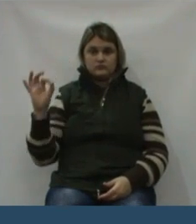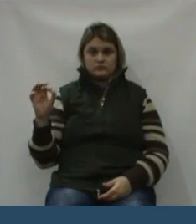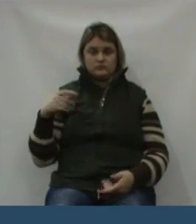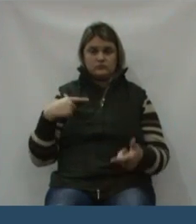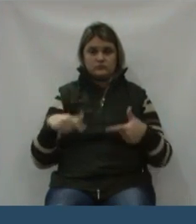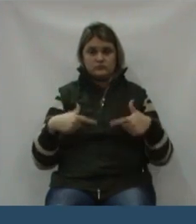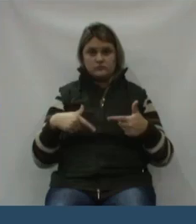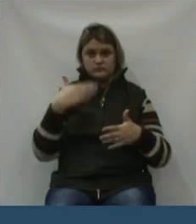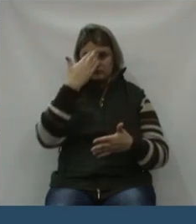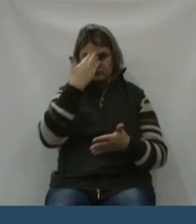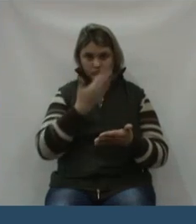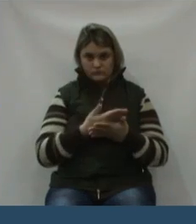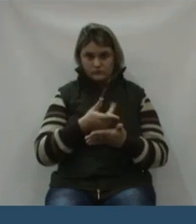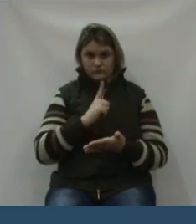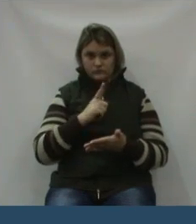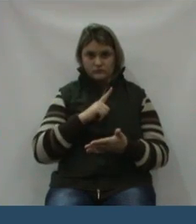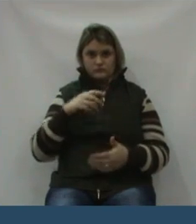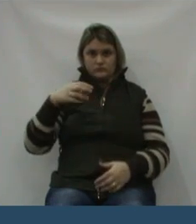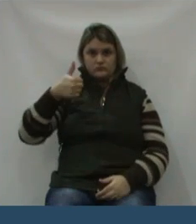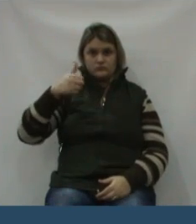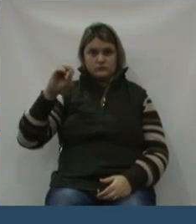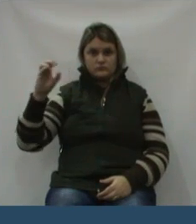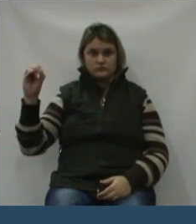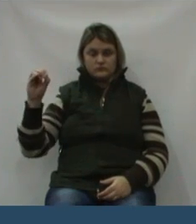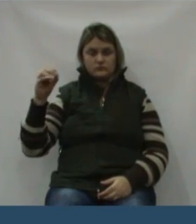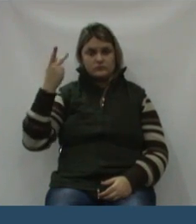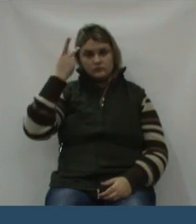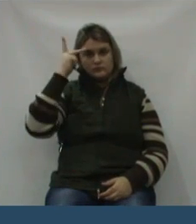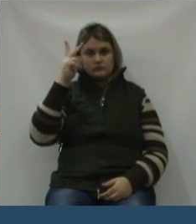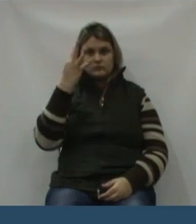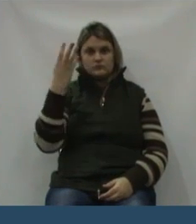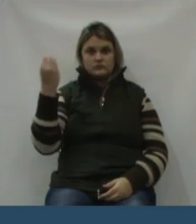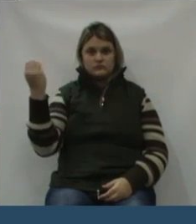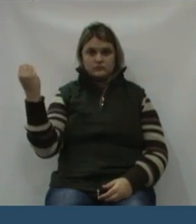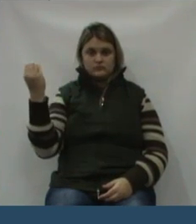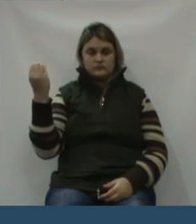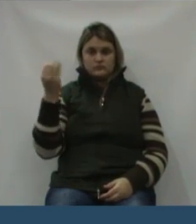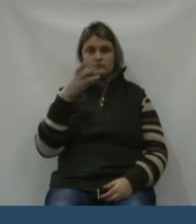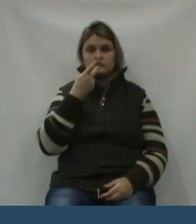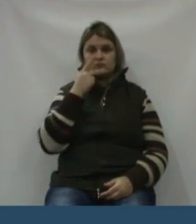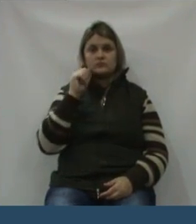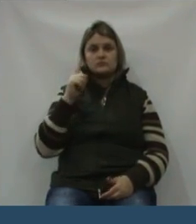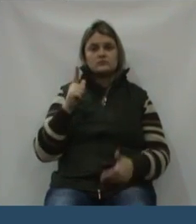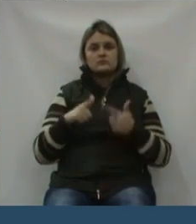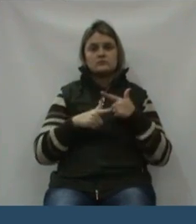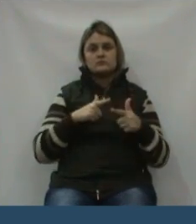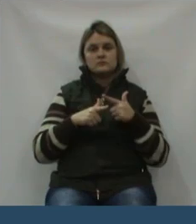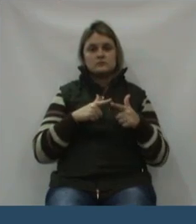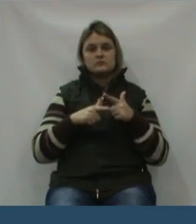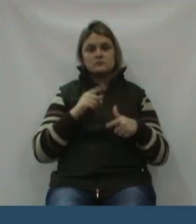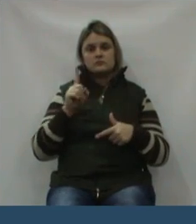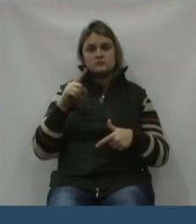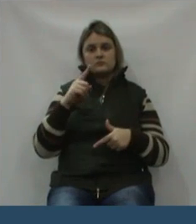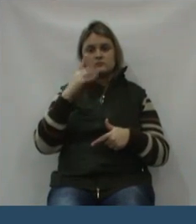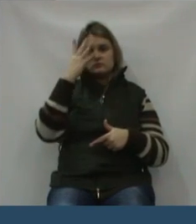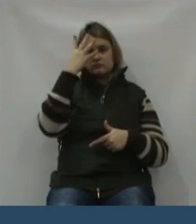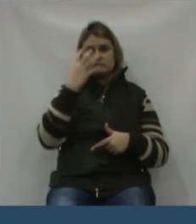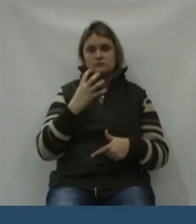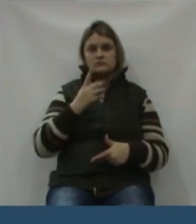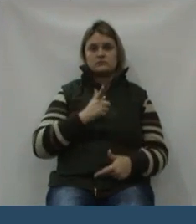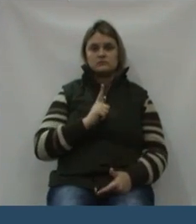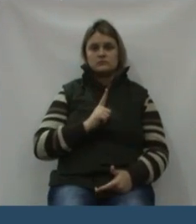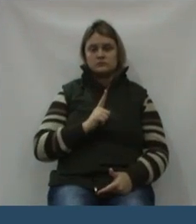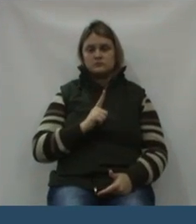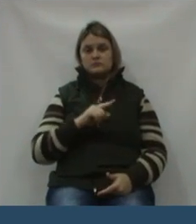cargos de confiança, passaríamos de 100 para 400. Ou seja, a situação seria bem